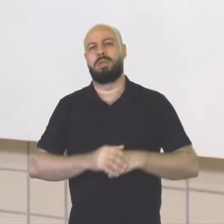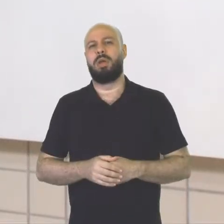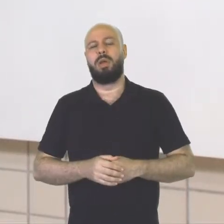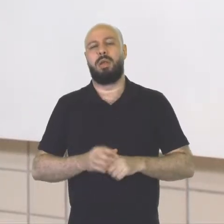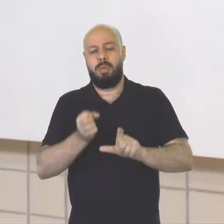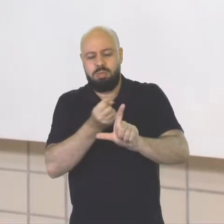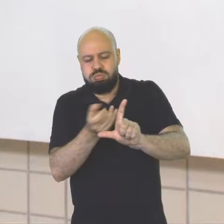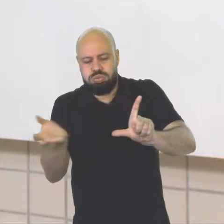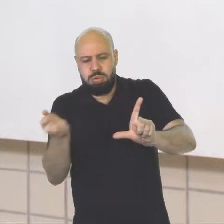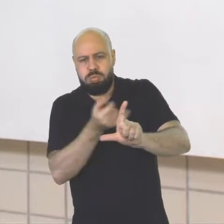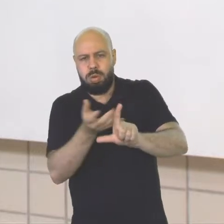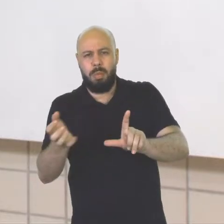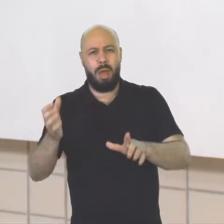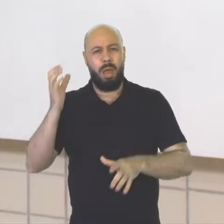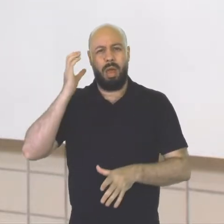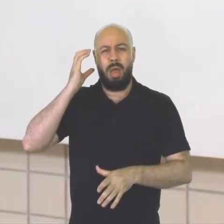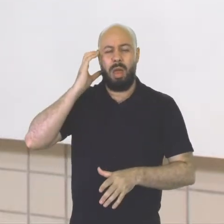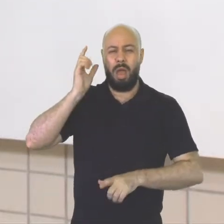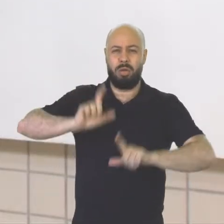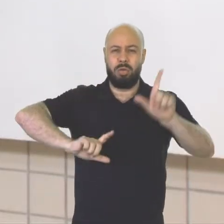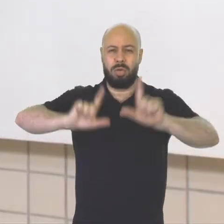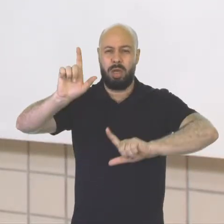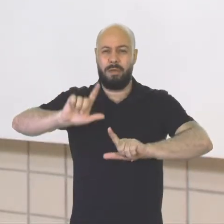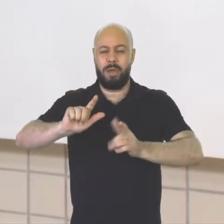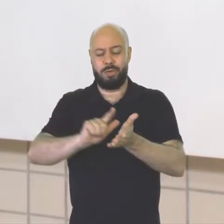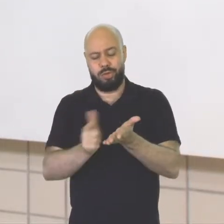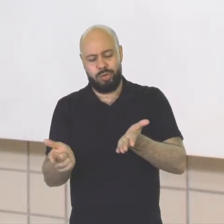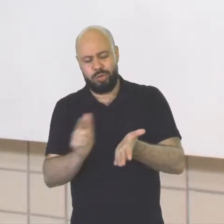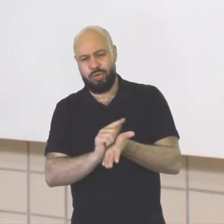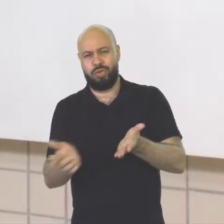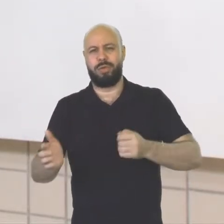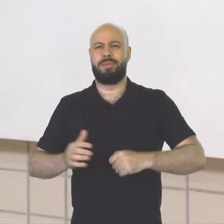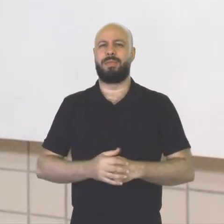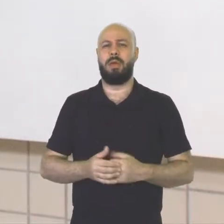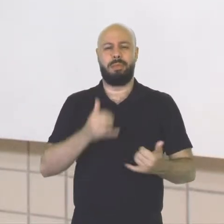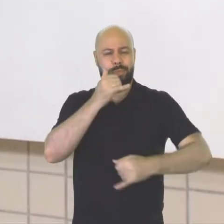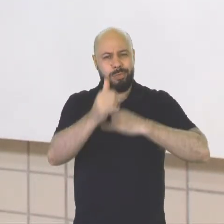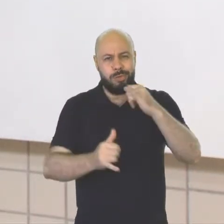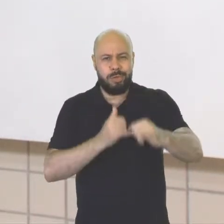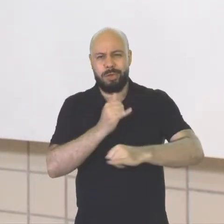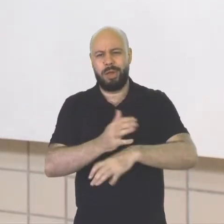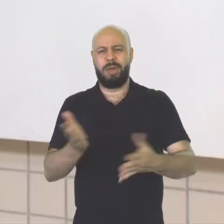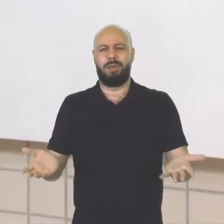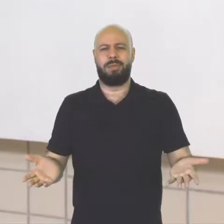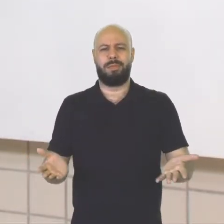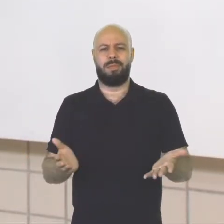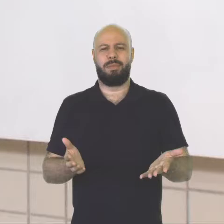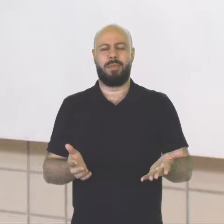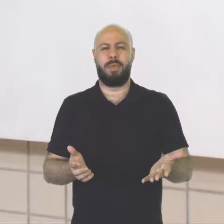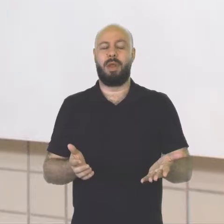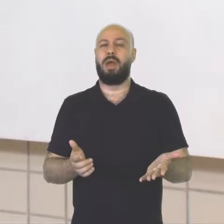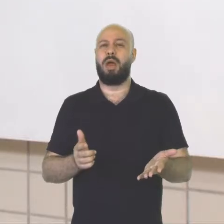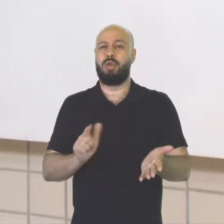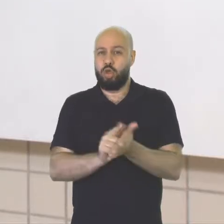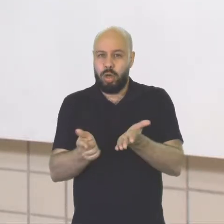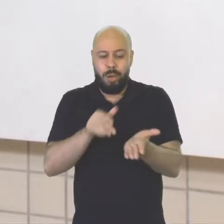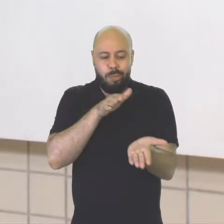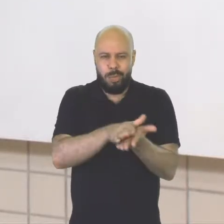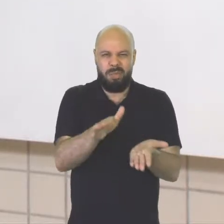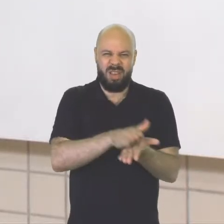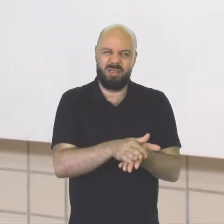de comunicação, seja ela na TV, no rádio, na internet, o jornal impresso, que apesar de